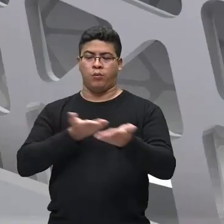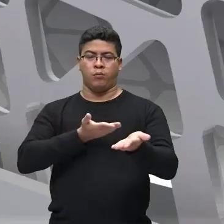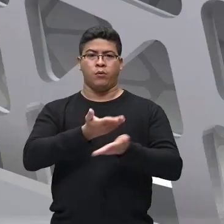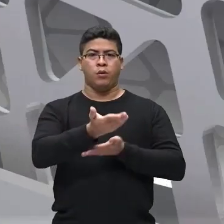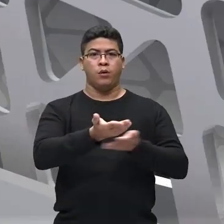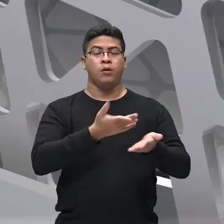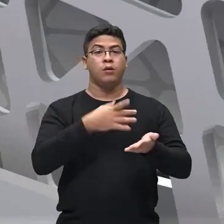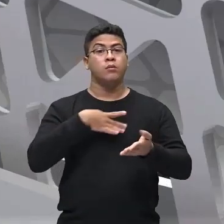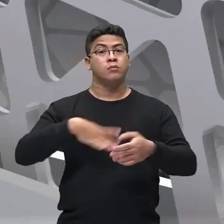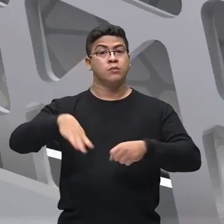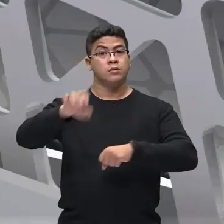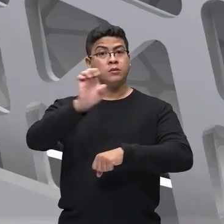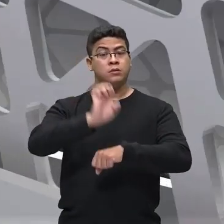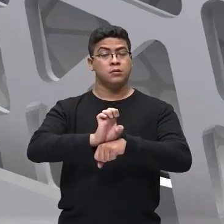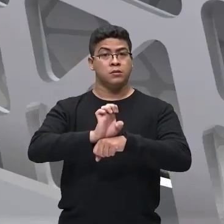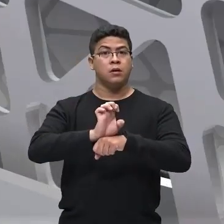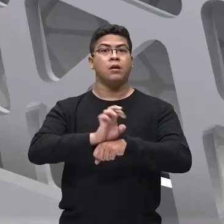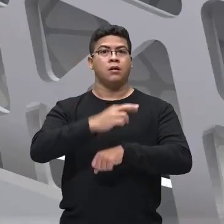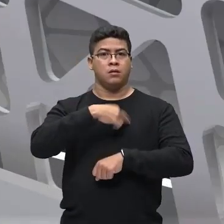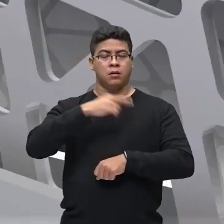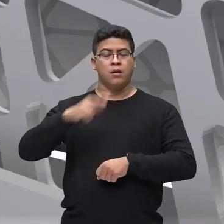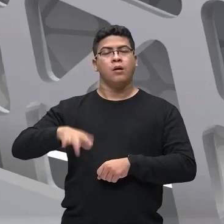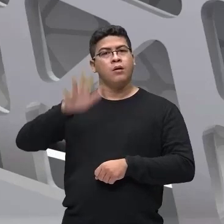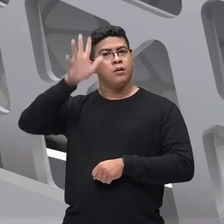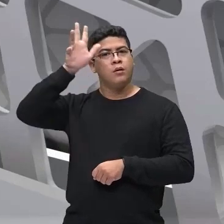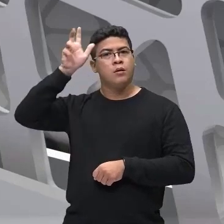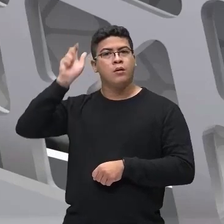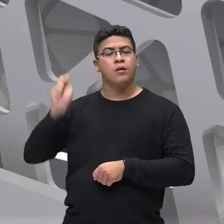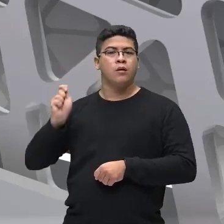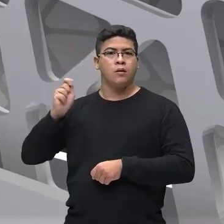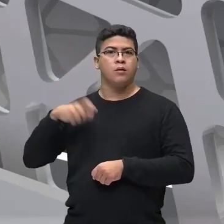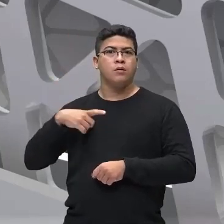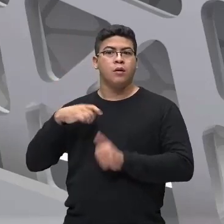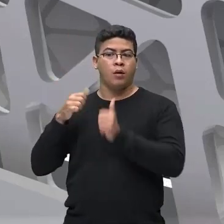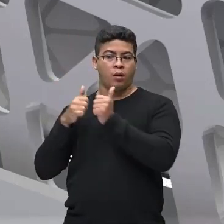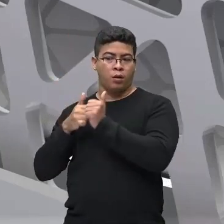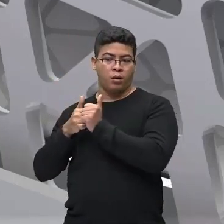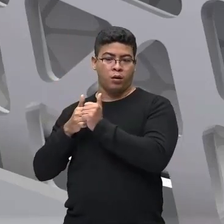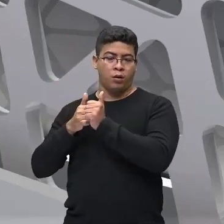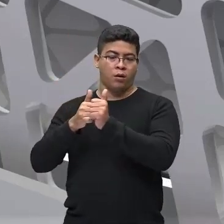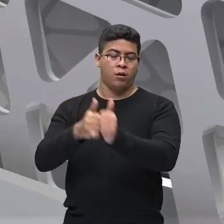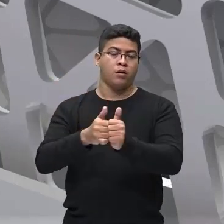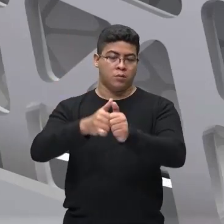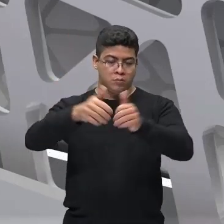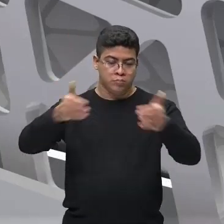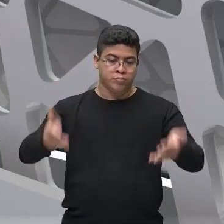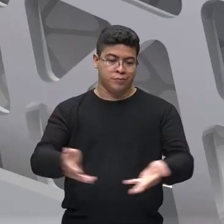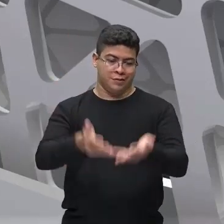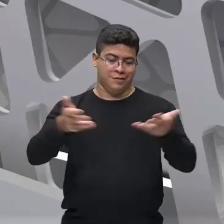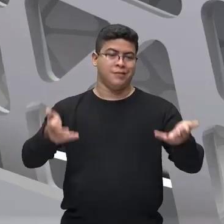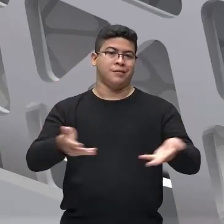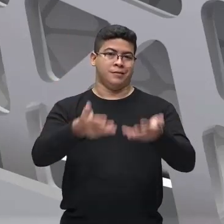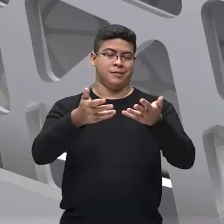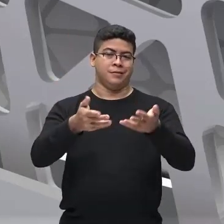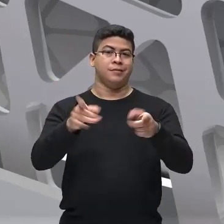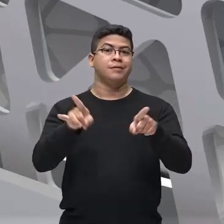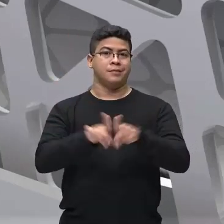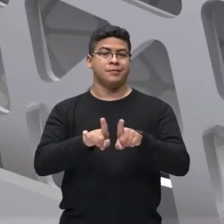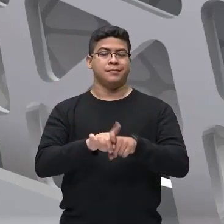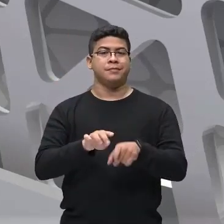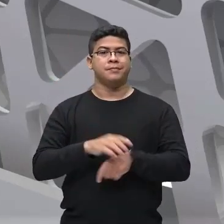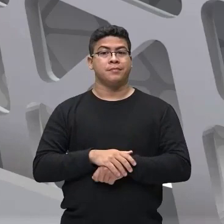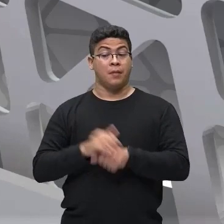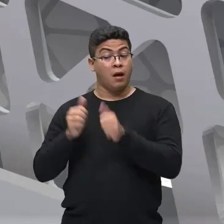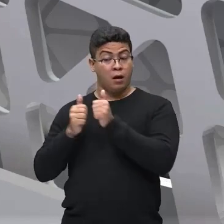com as religiões de matriz africanas da perseguição à exaltação. A perseguição por conta